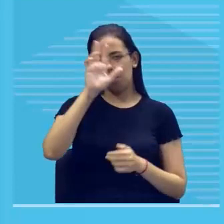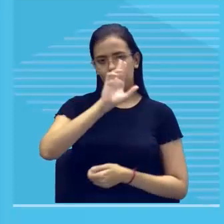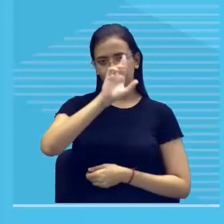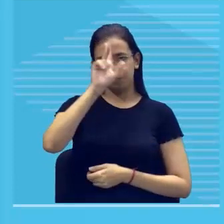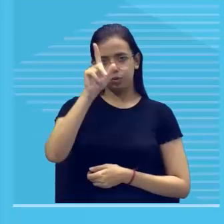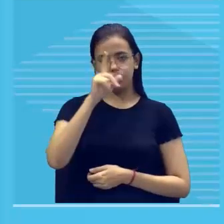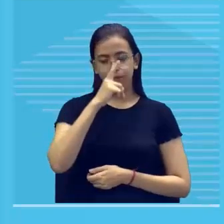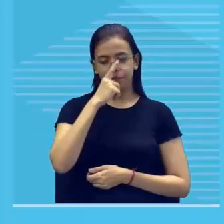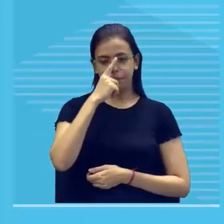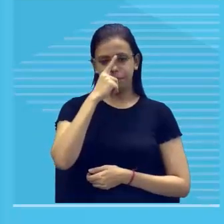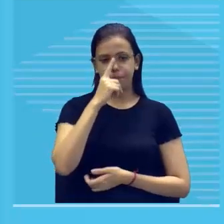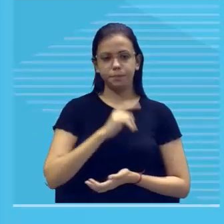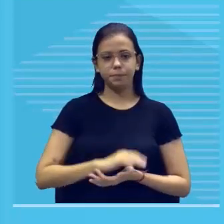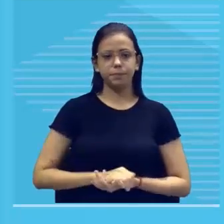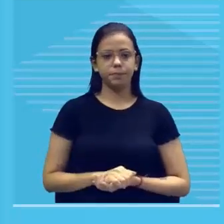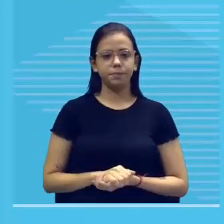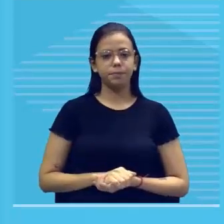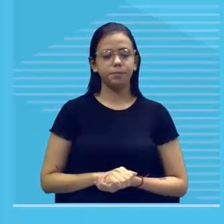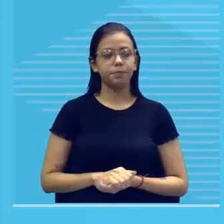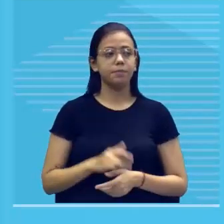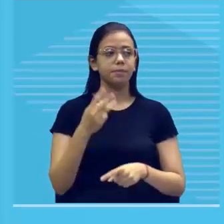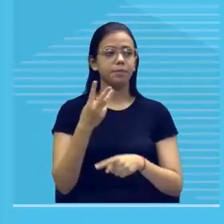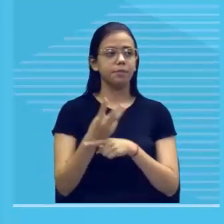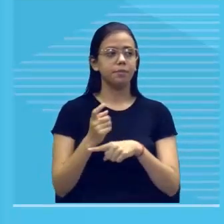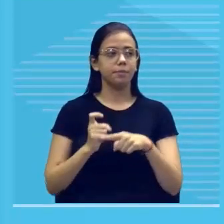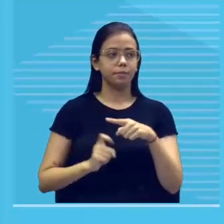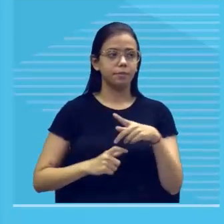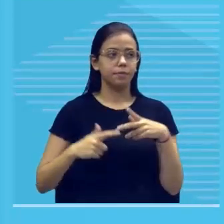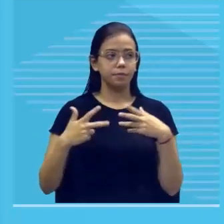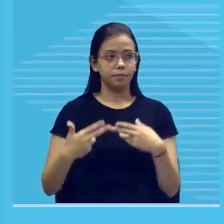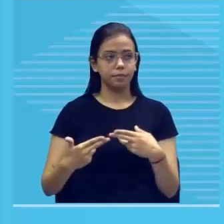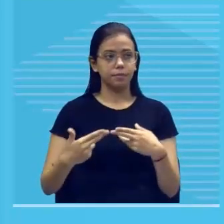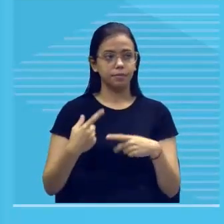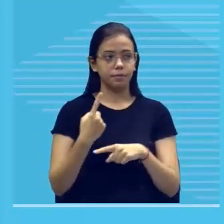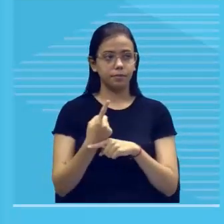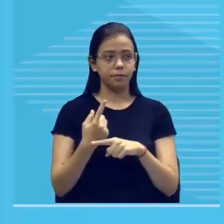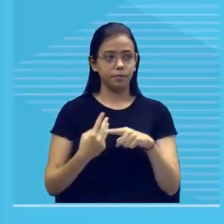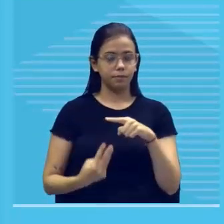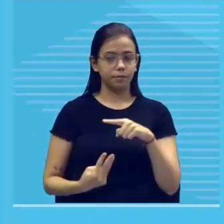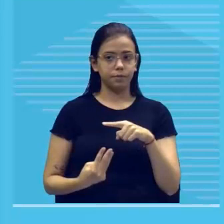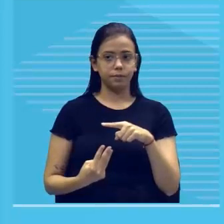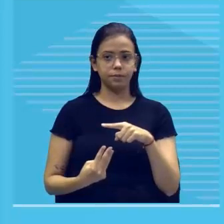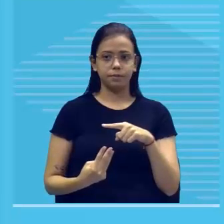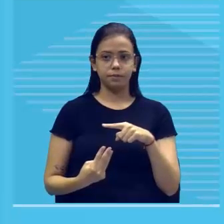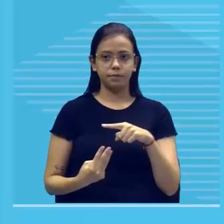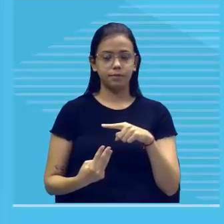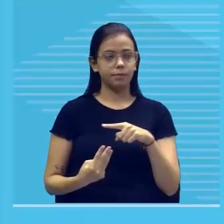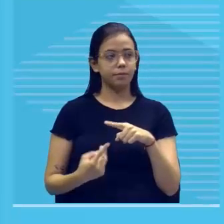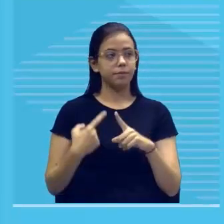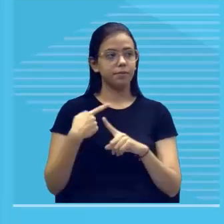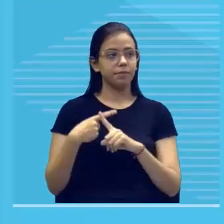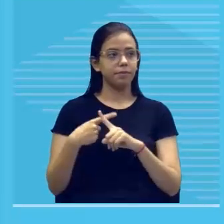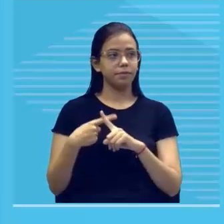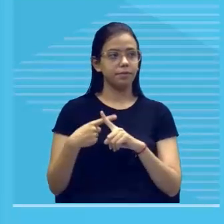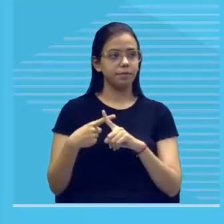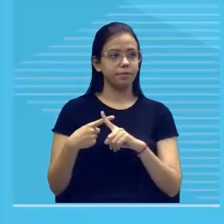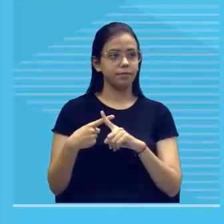perder 3 sobre x igual a 1 sobre 3 vezes